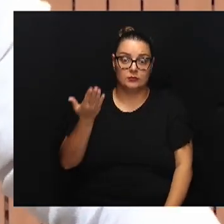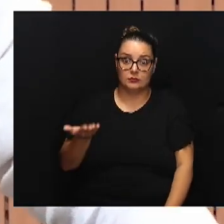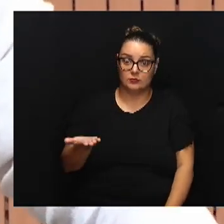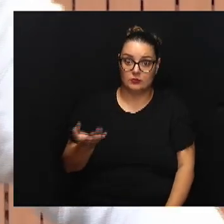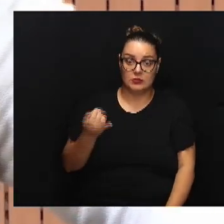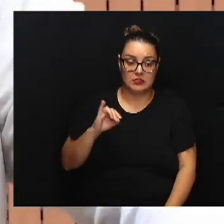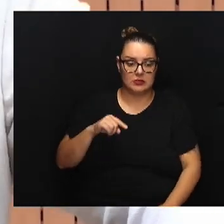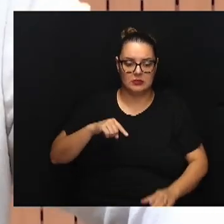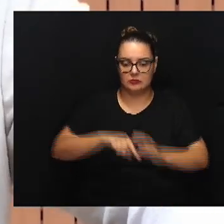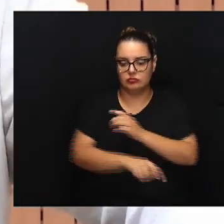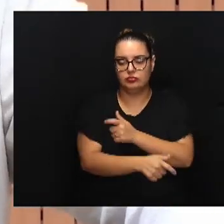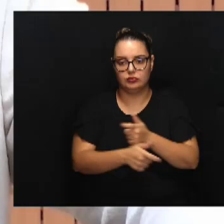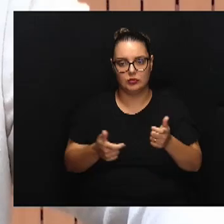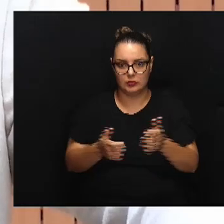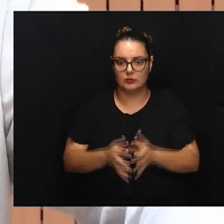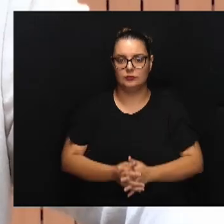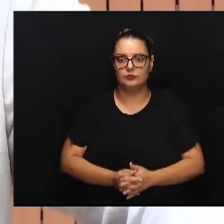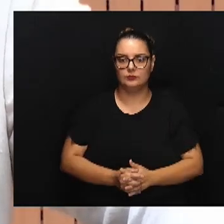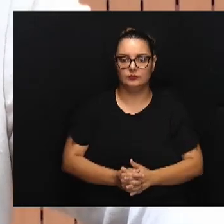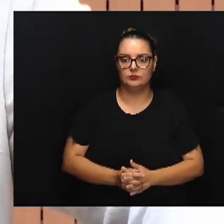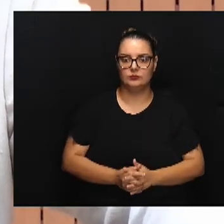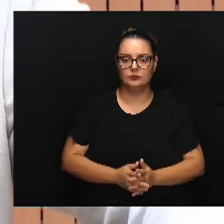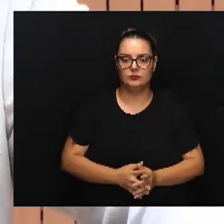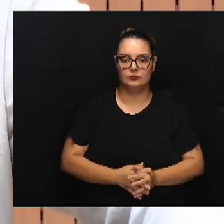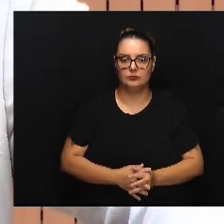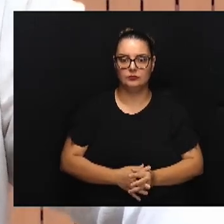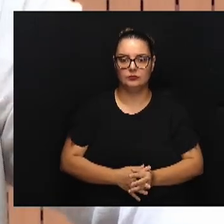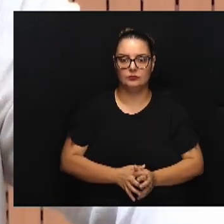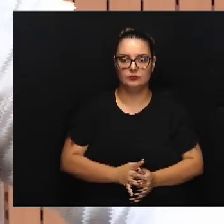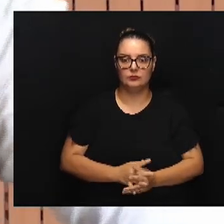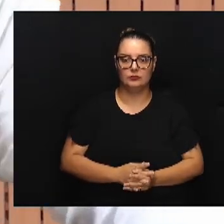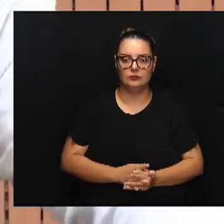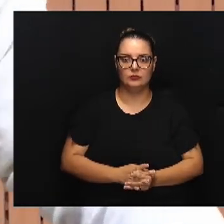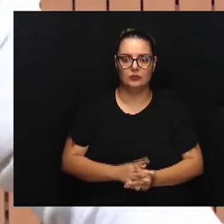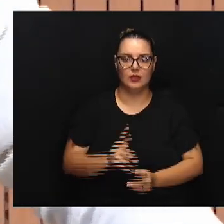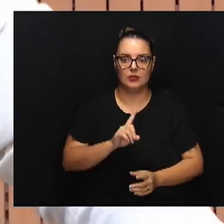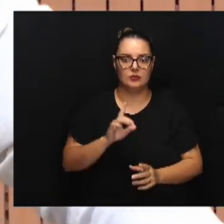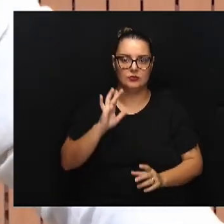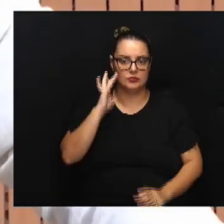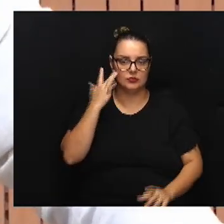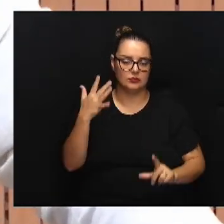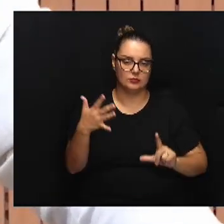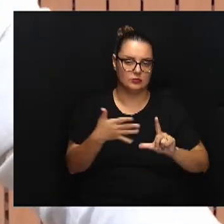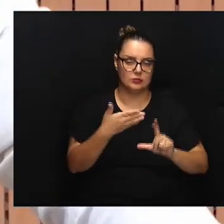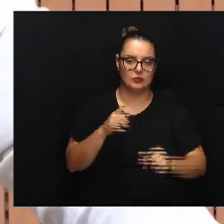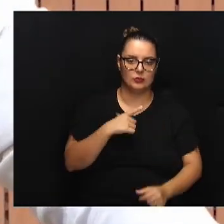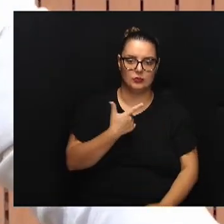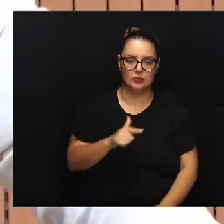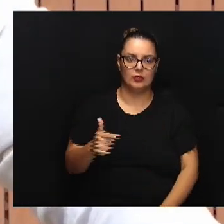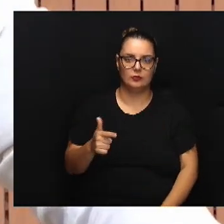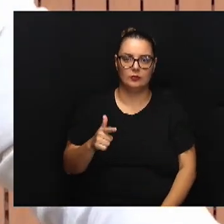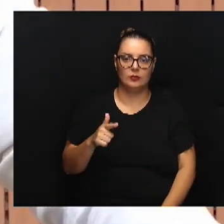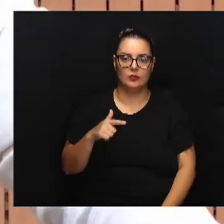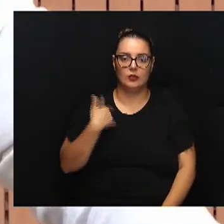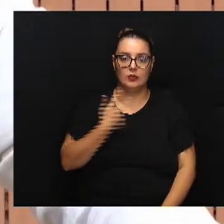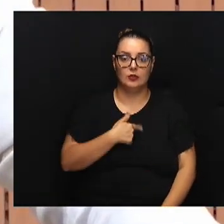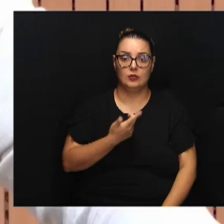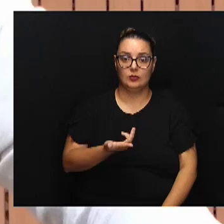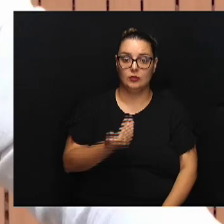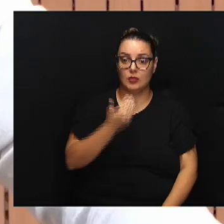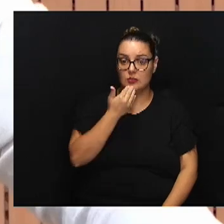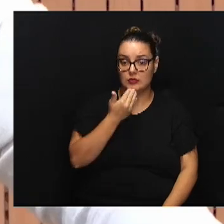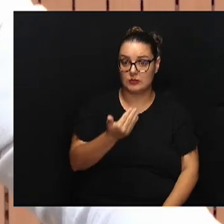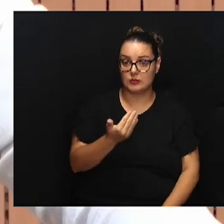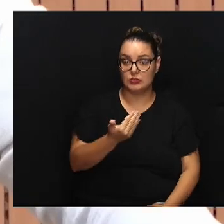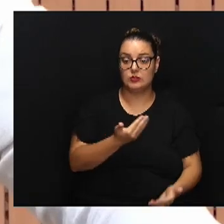fôssemos avançar, se você... não, aqui eu acho que não está nesses slides, mas temos nós encomendamos um